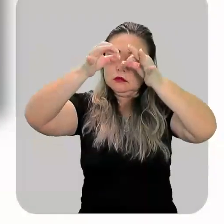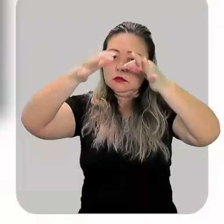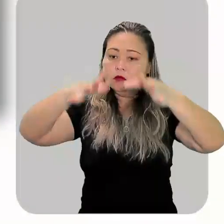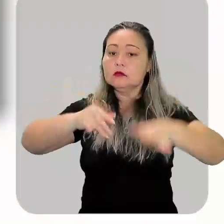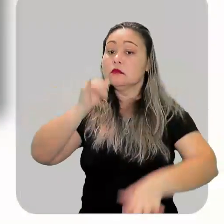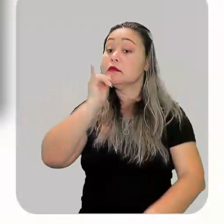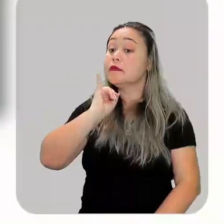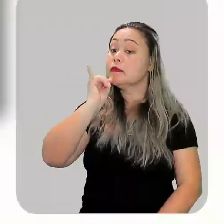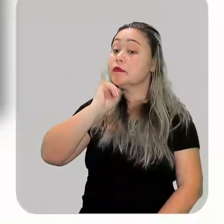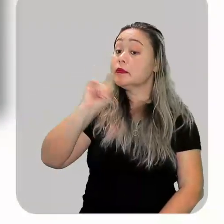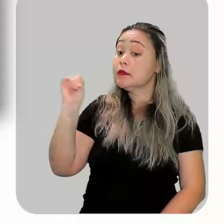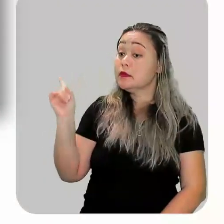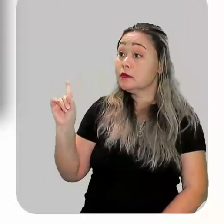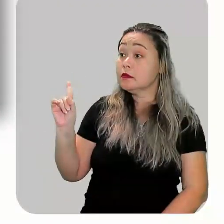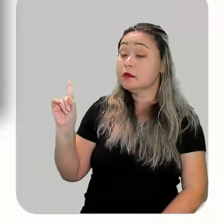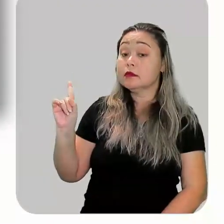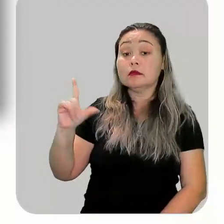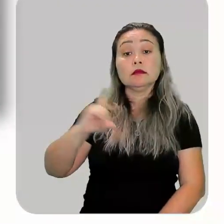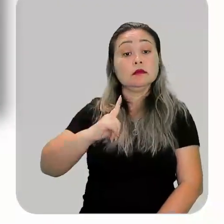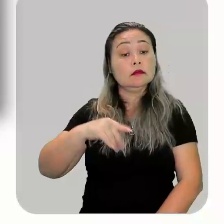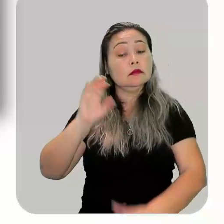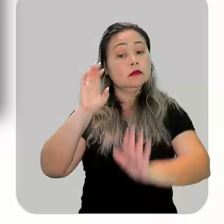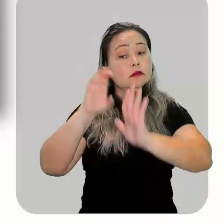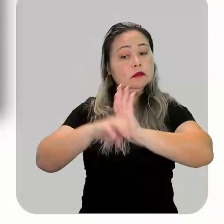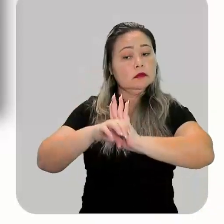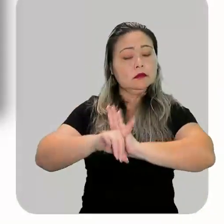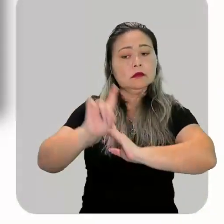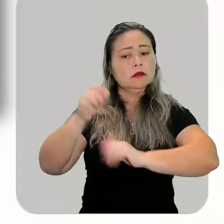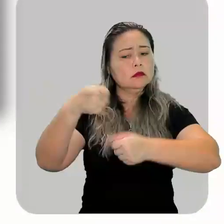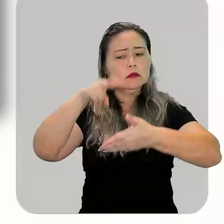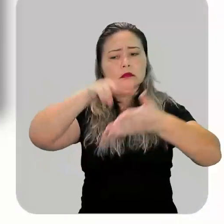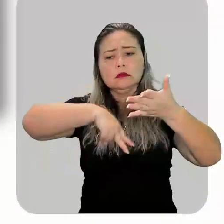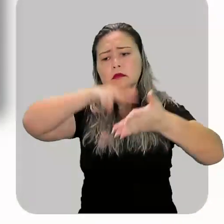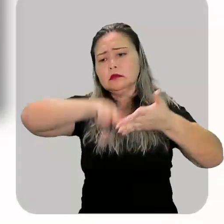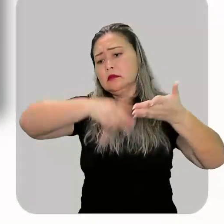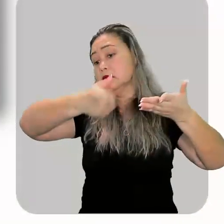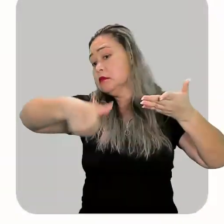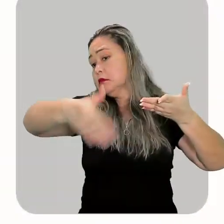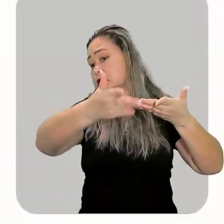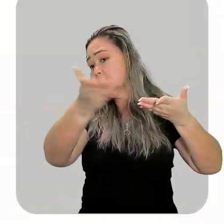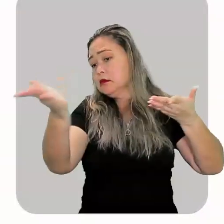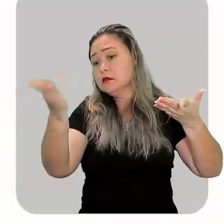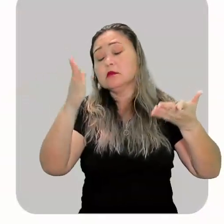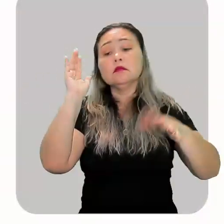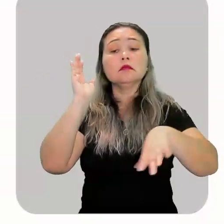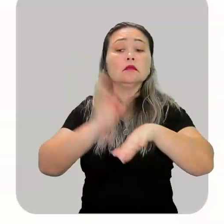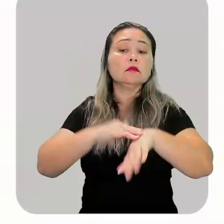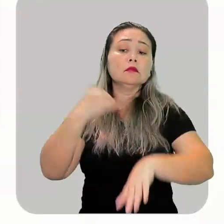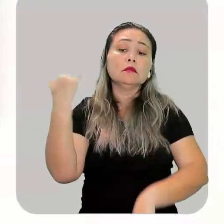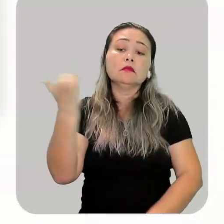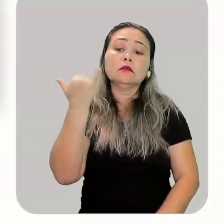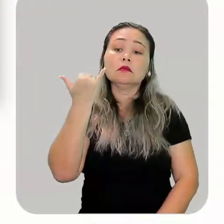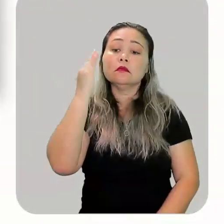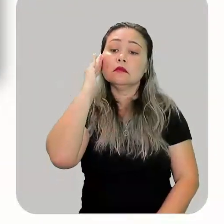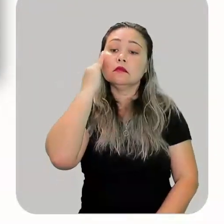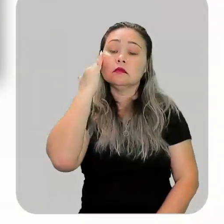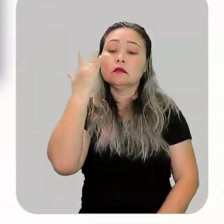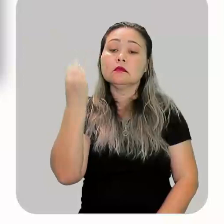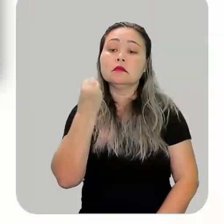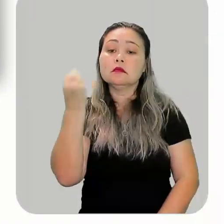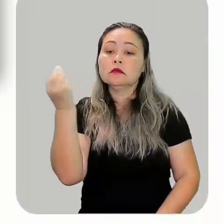os exemplos dela. Aqui a gente tem o conceito, a gente não precisa nem fazer a leitura para vocês. O mais importante é você entender